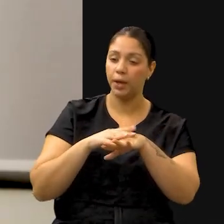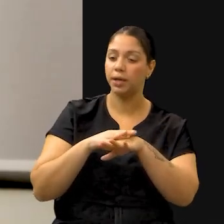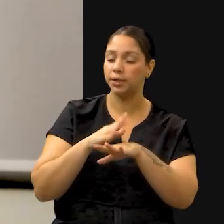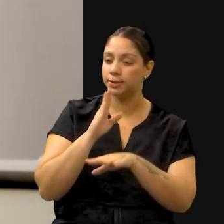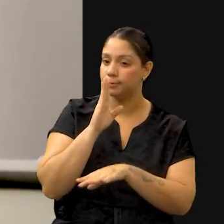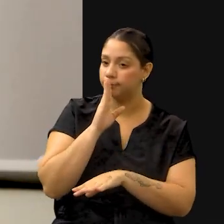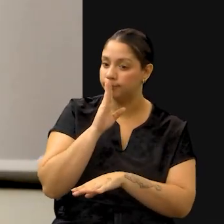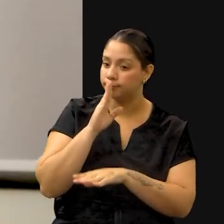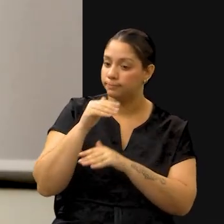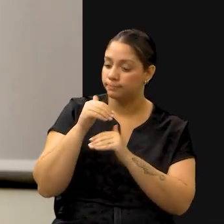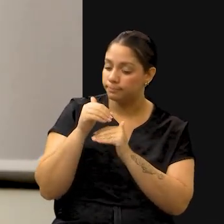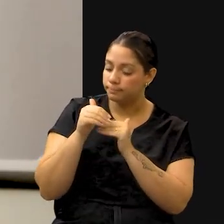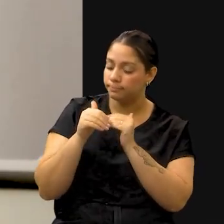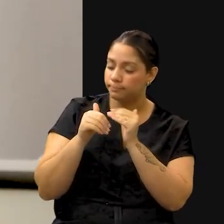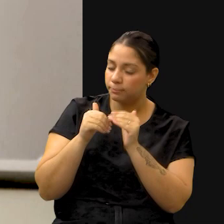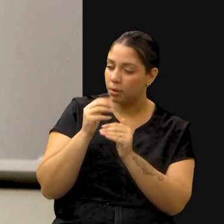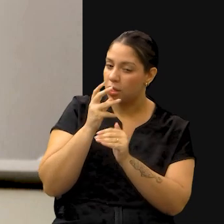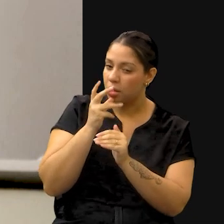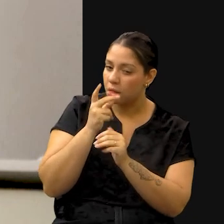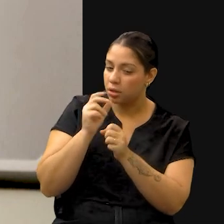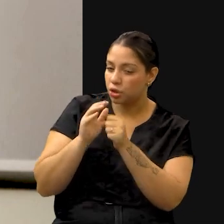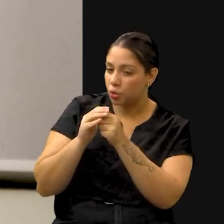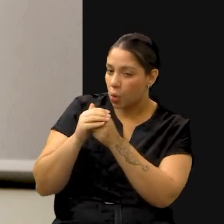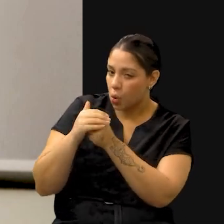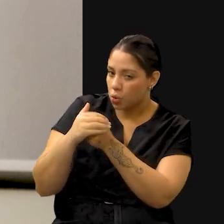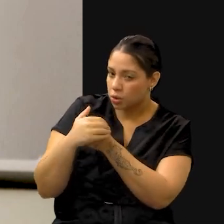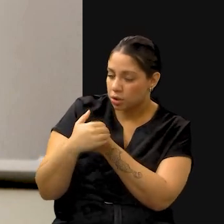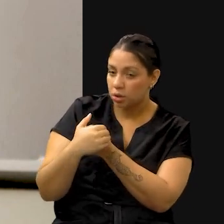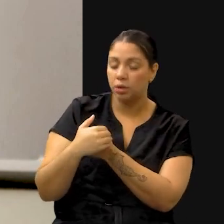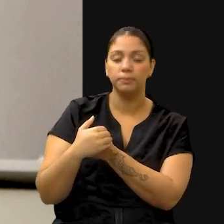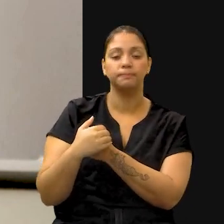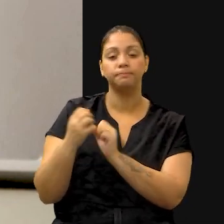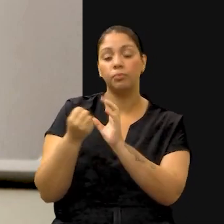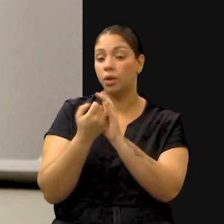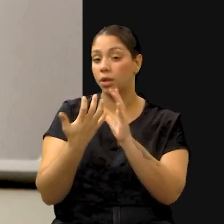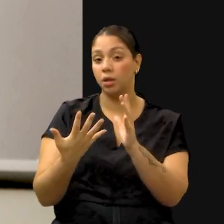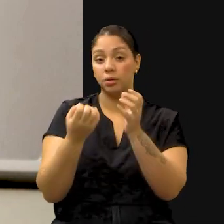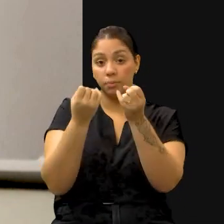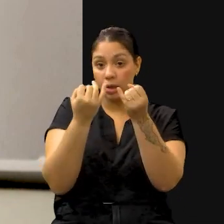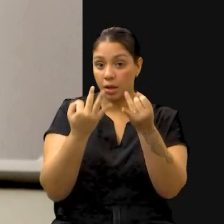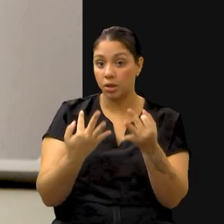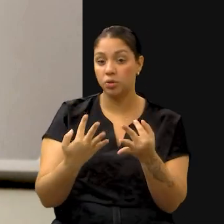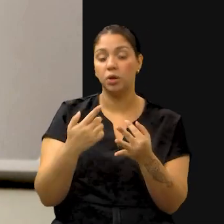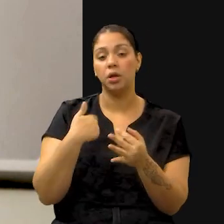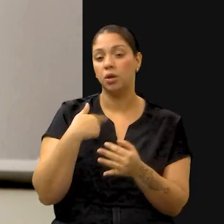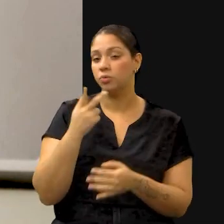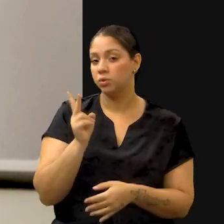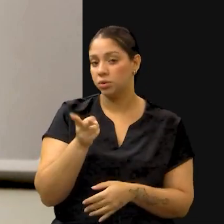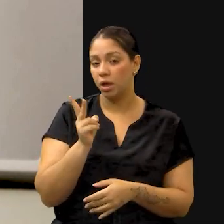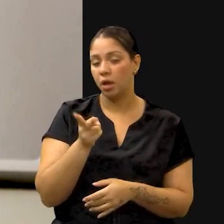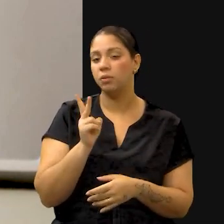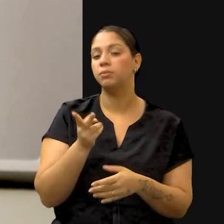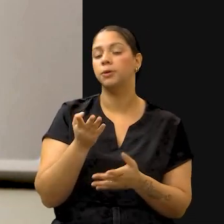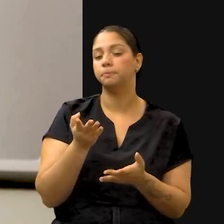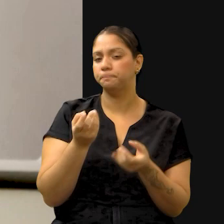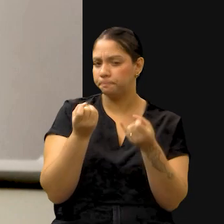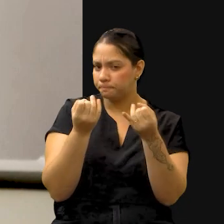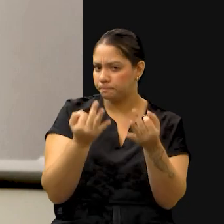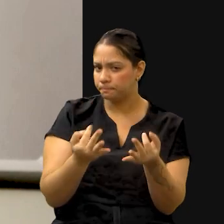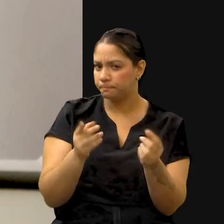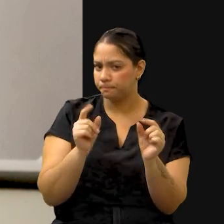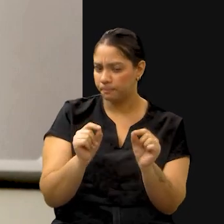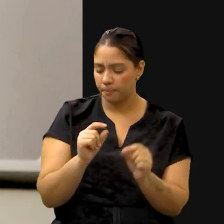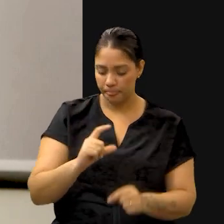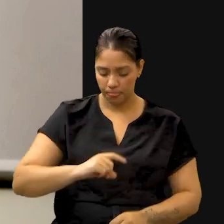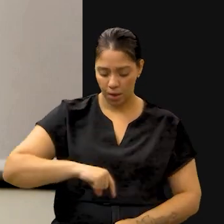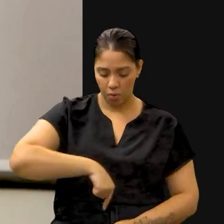pouco mais silenciosa no seu início. Uma das características e explicações que eu gosto de usar na minha prática clínica é que o